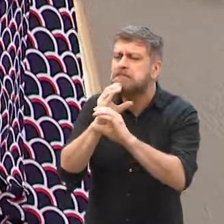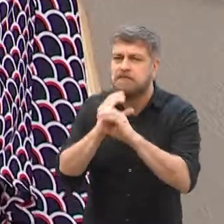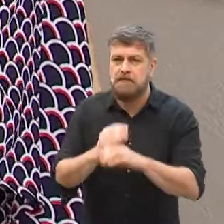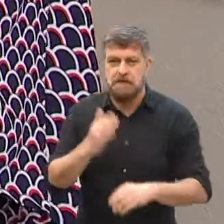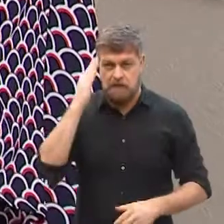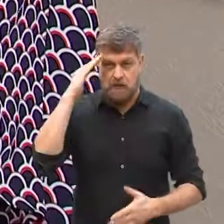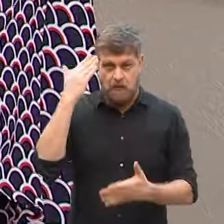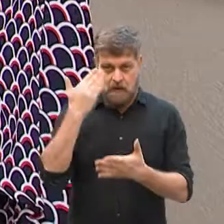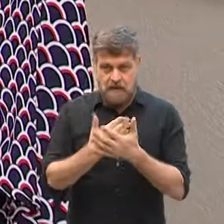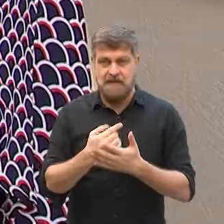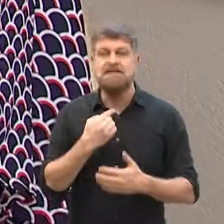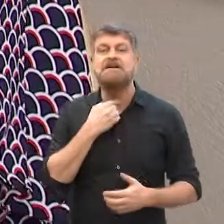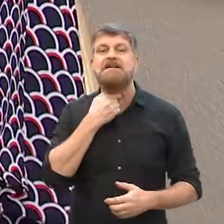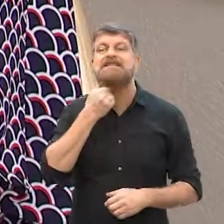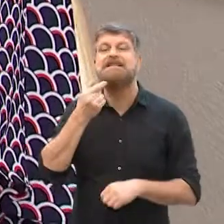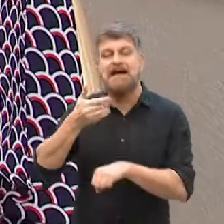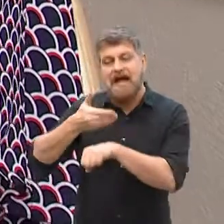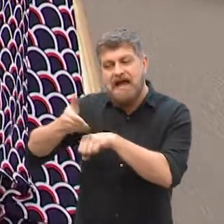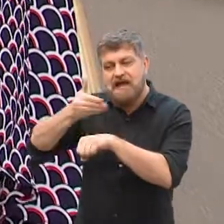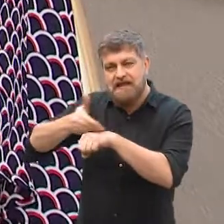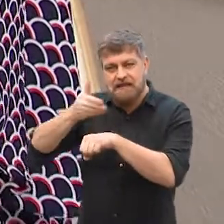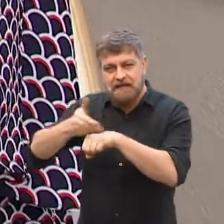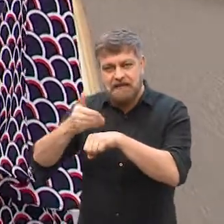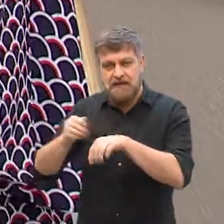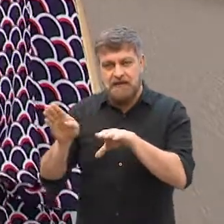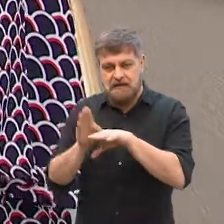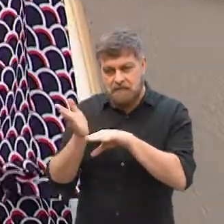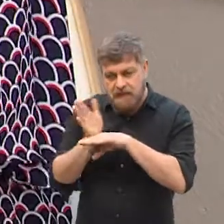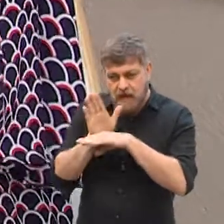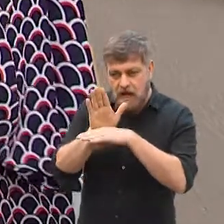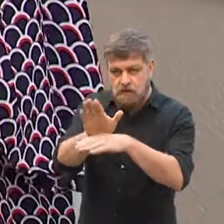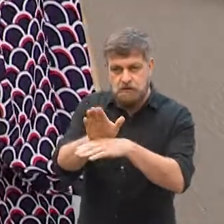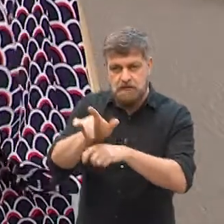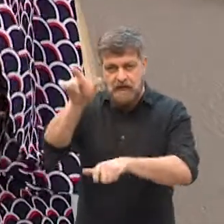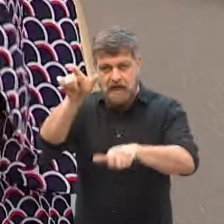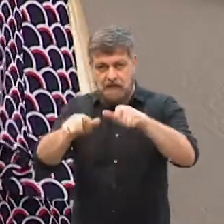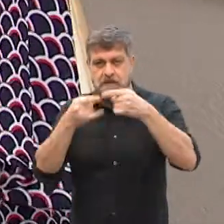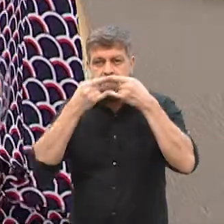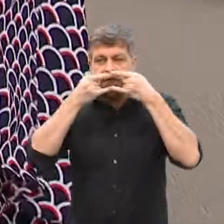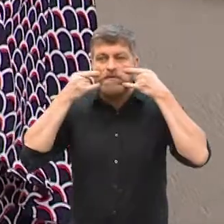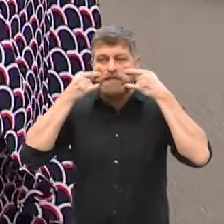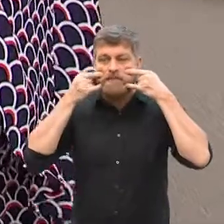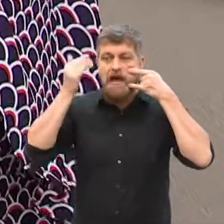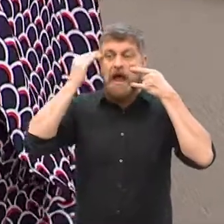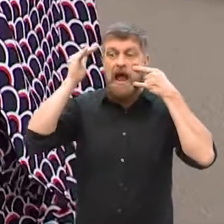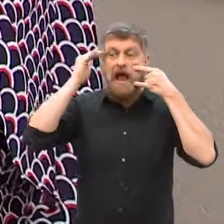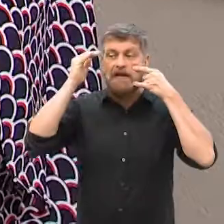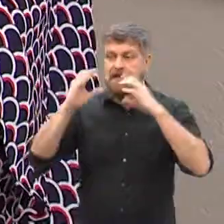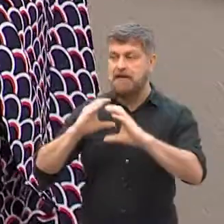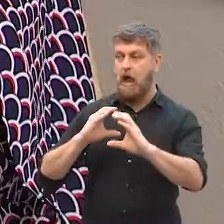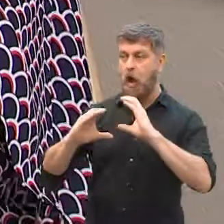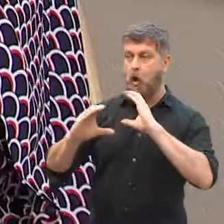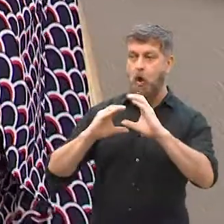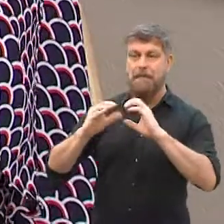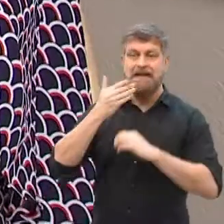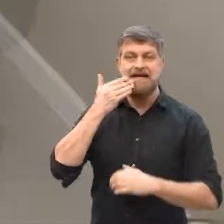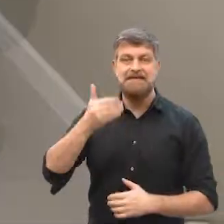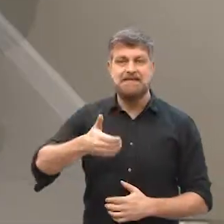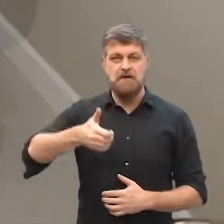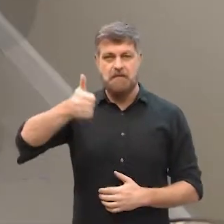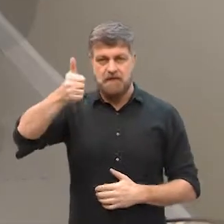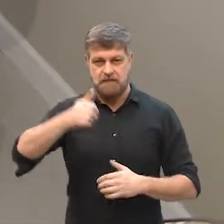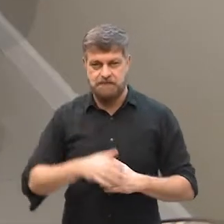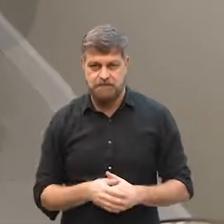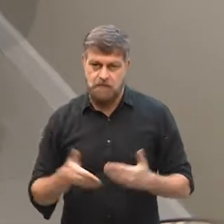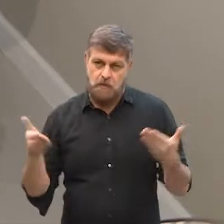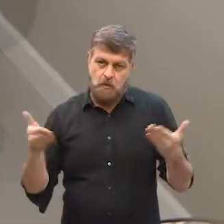exercícios também são benéficos para essas pessoas todas que estão usando máscara, poderem se comunicar melhor com o seu interlocutor. Hoje em dia